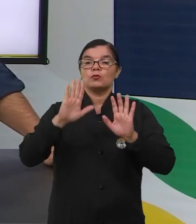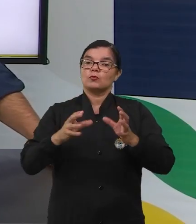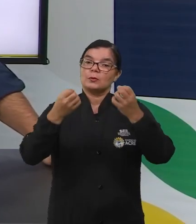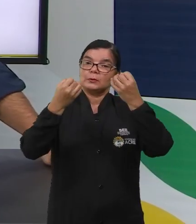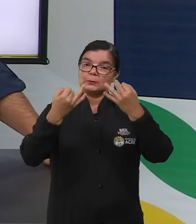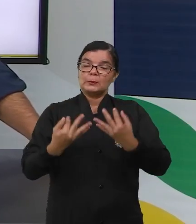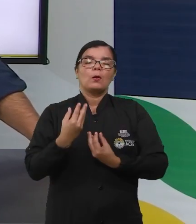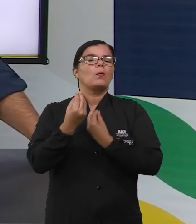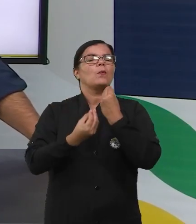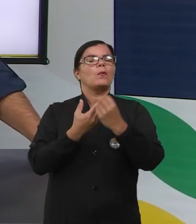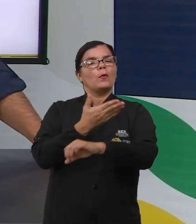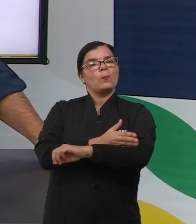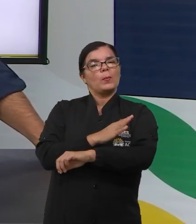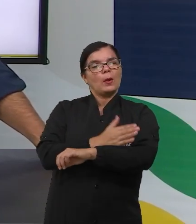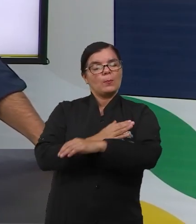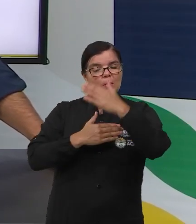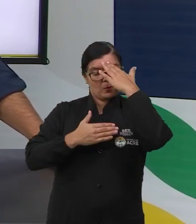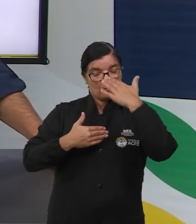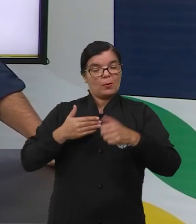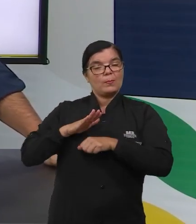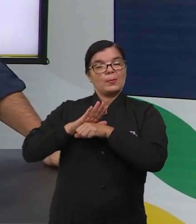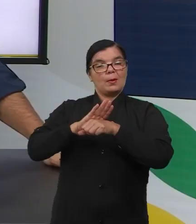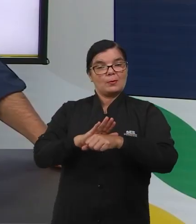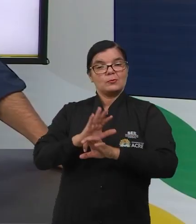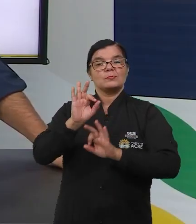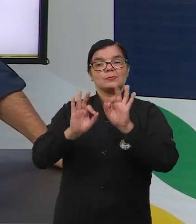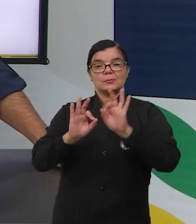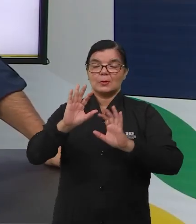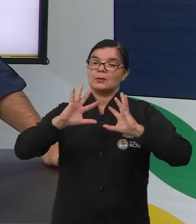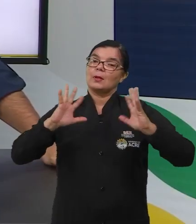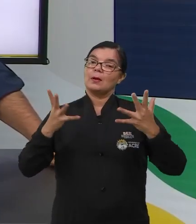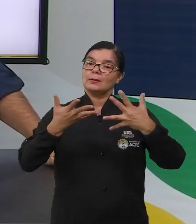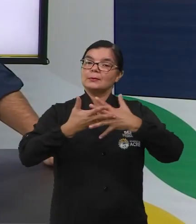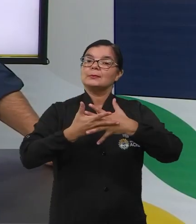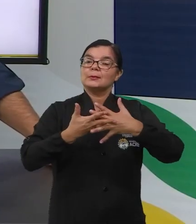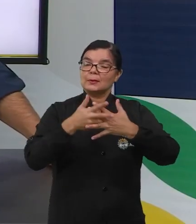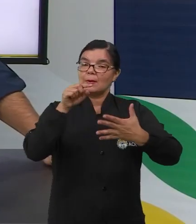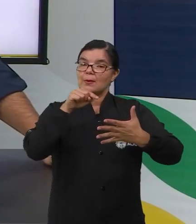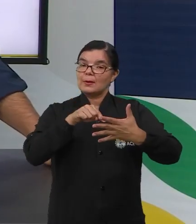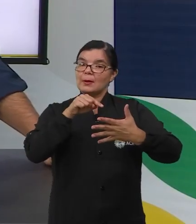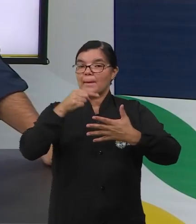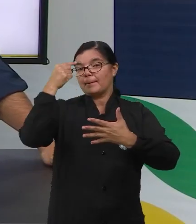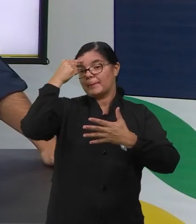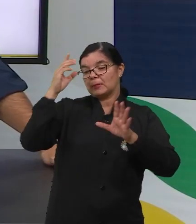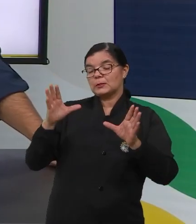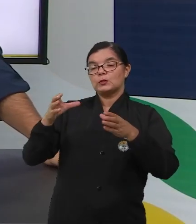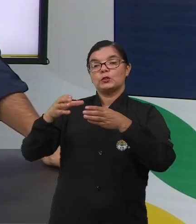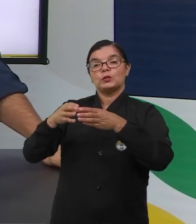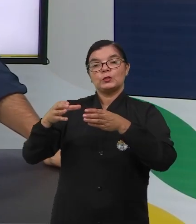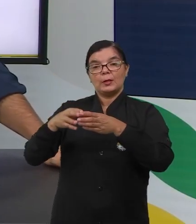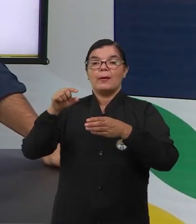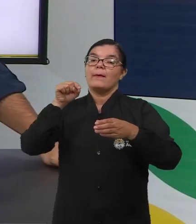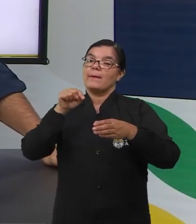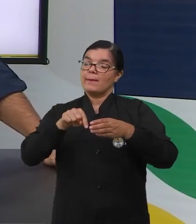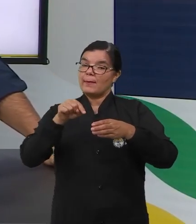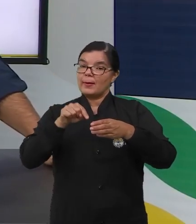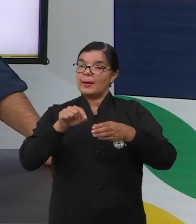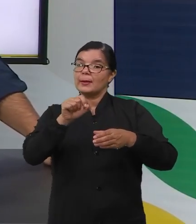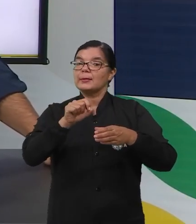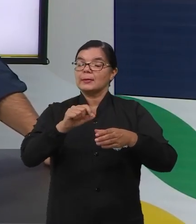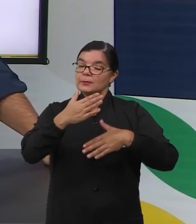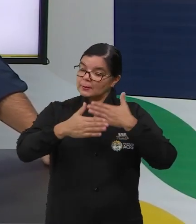falou. Como é que a prática corporal contribui para a construção da cidadania? Cidadania essa que é pensar no coletivo esse que é